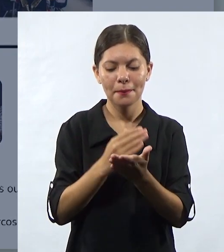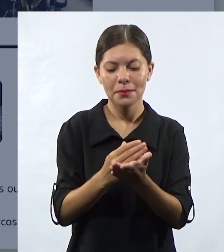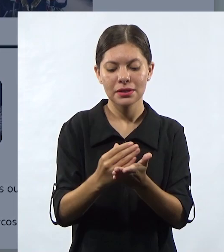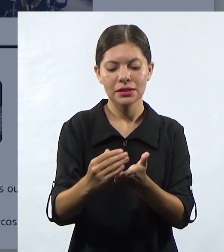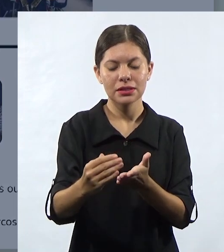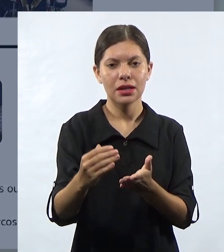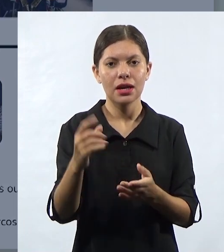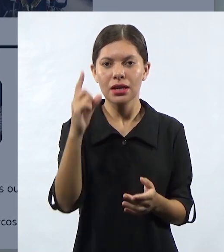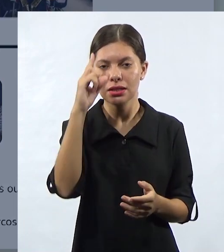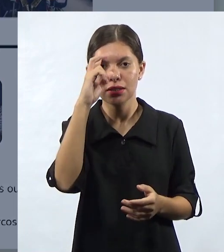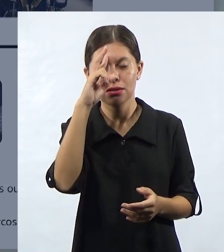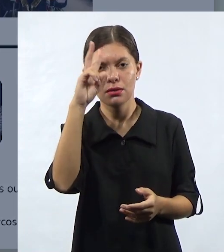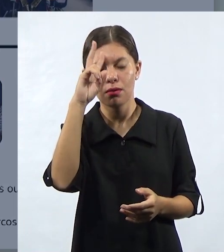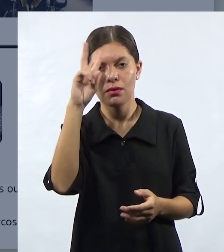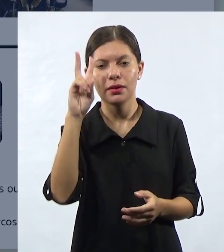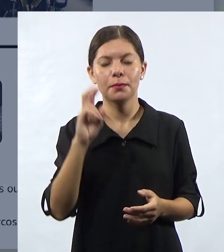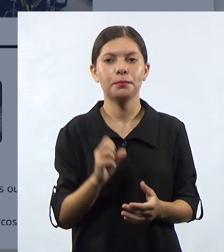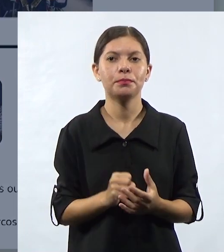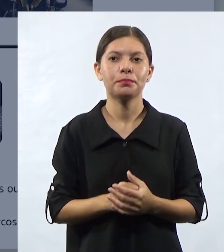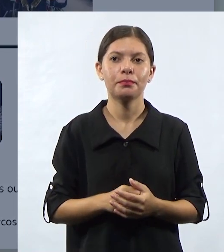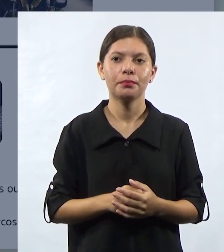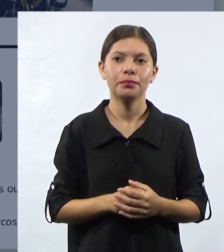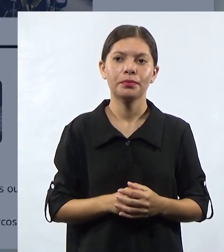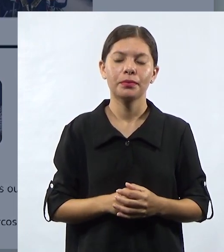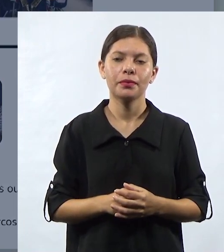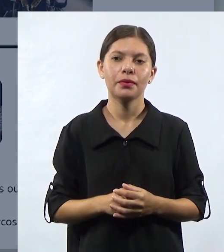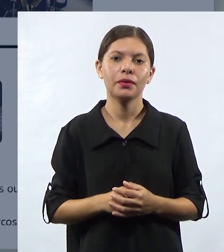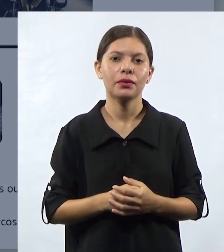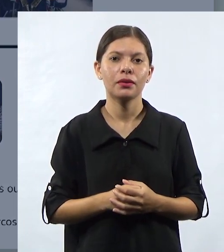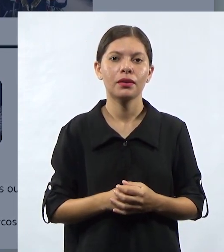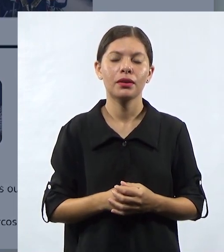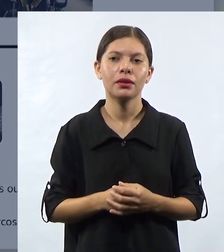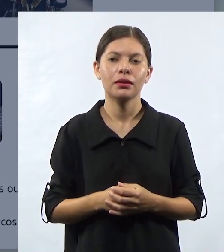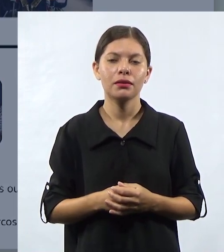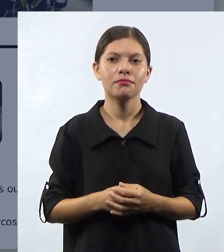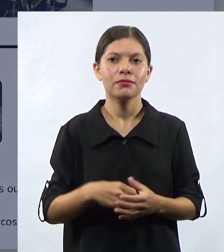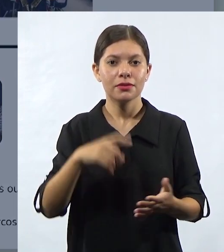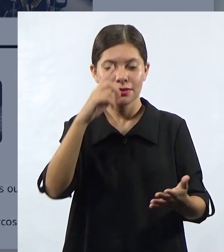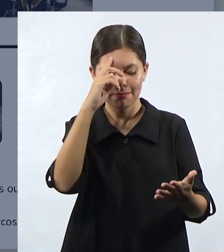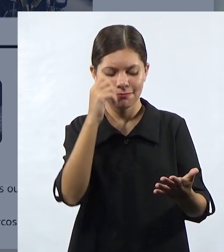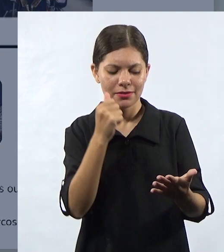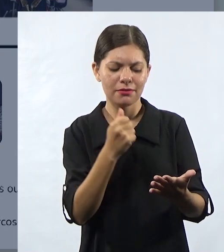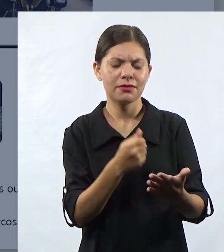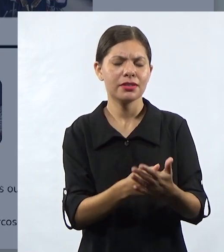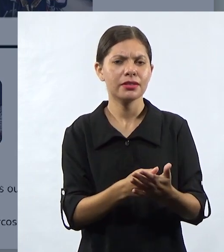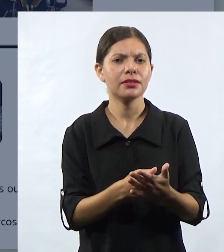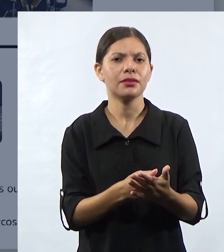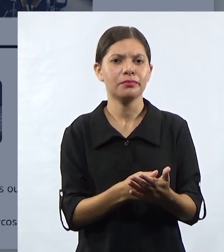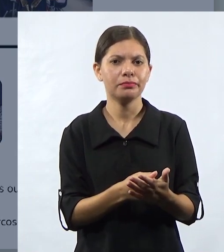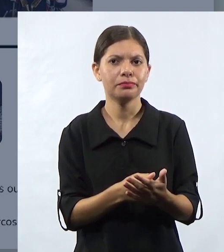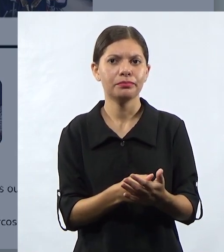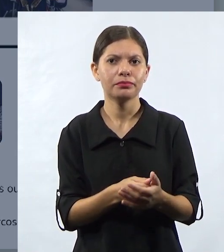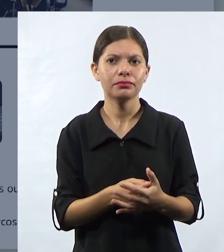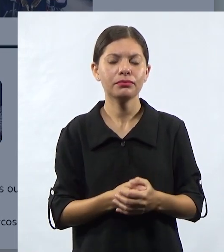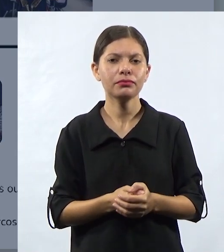a história. Isso você precisa definir na sua linha do tempo para localizar o leitor. Então, ele está vindo de